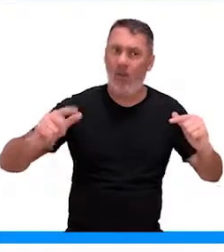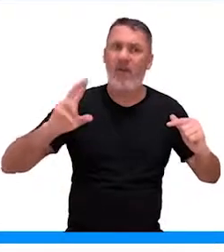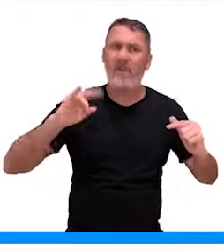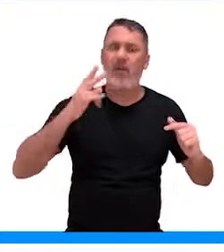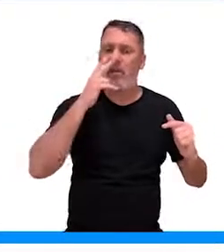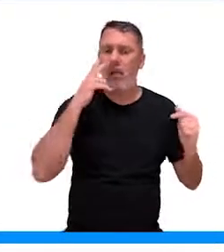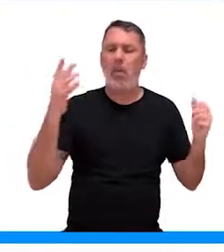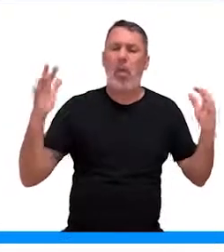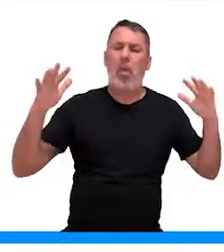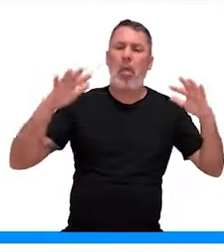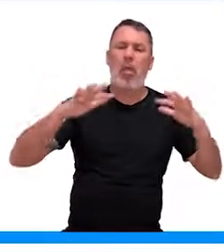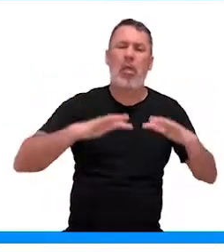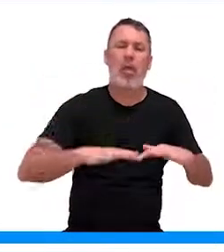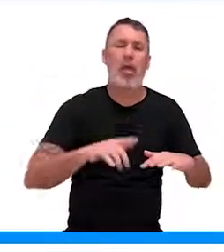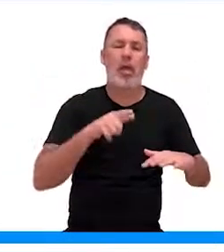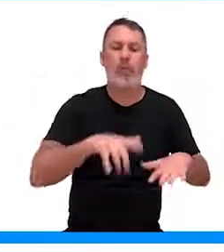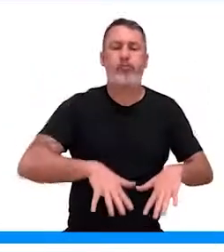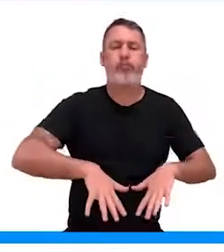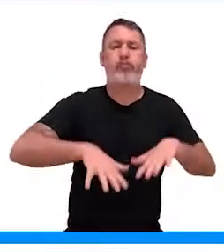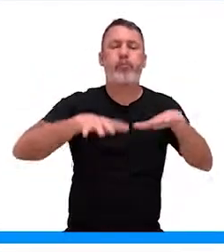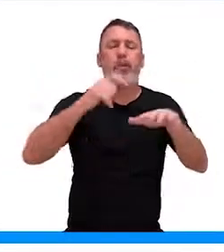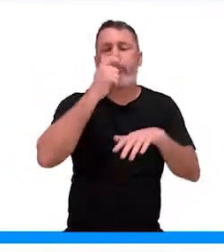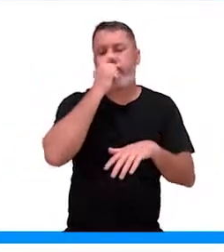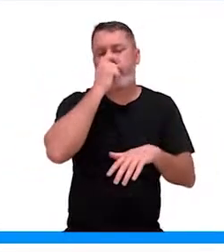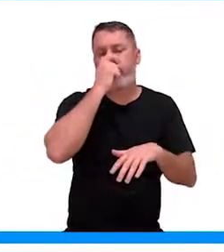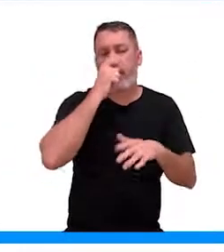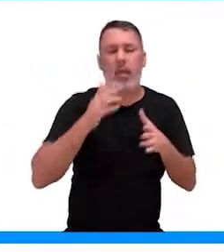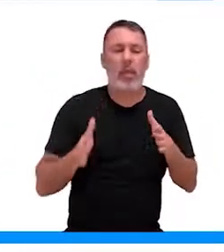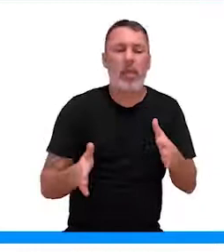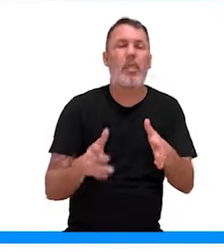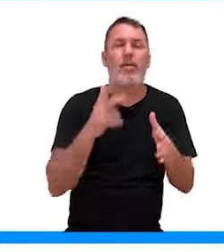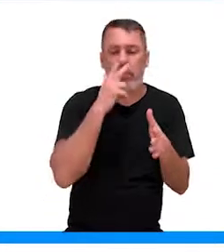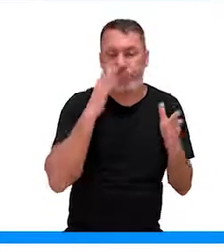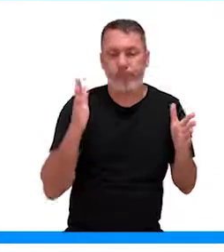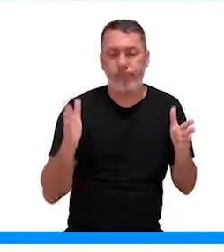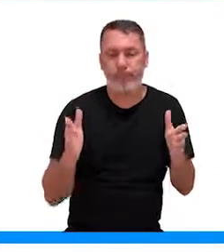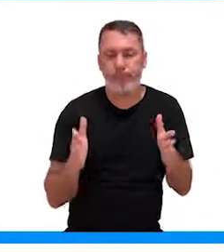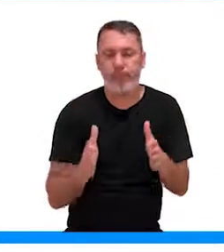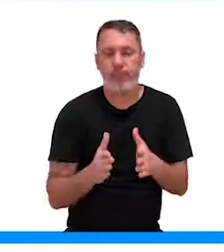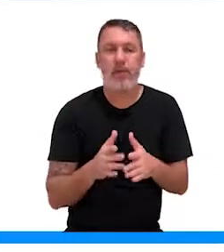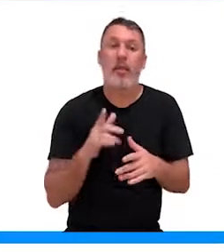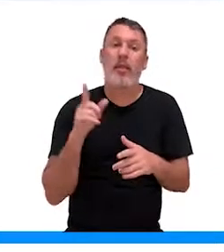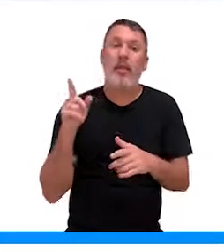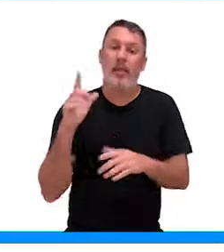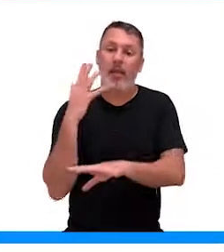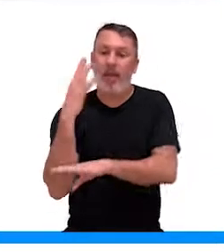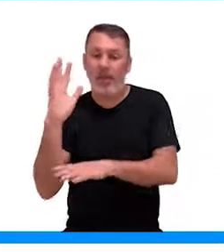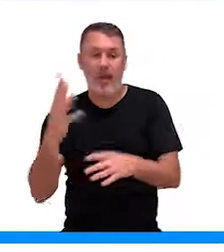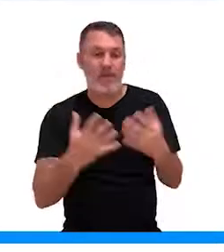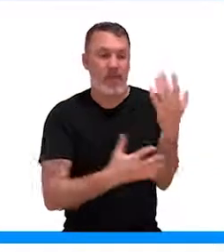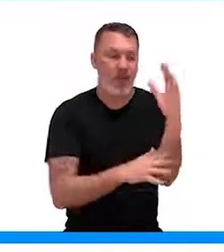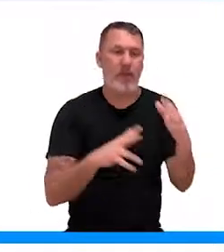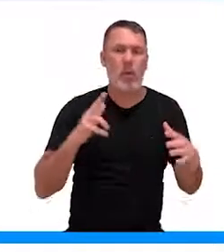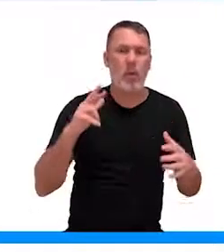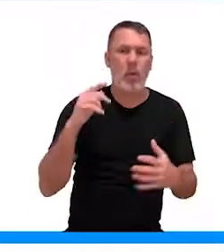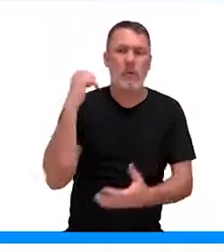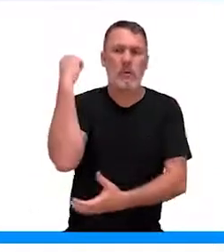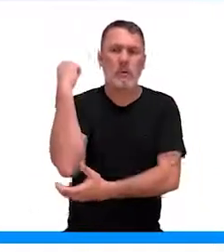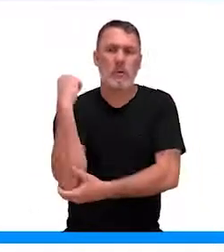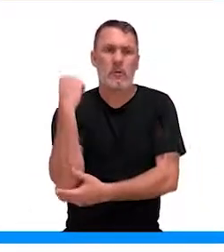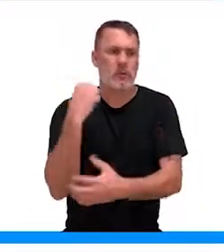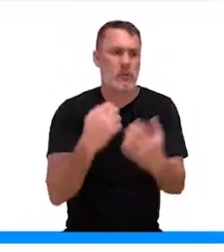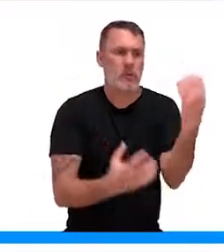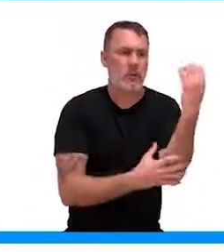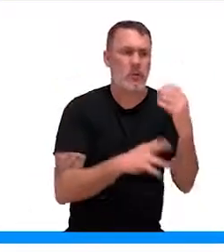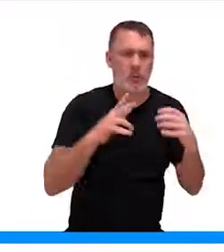carga sedimentar depositada e transportada para o rio. Né? É uma função de proteção dos rios, dos corpos